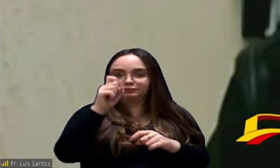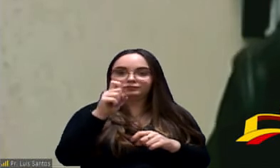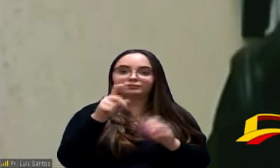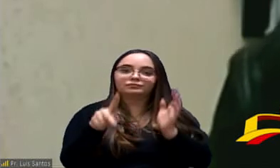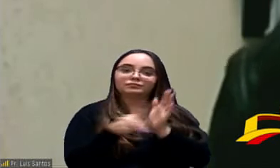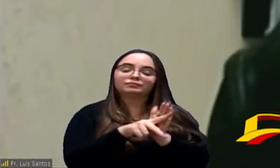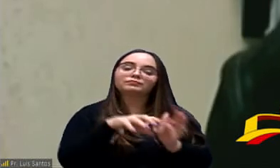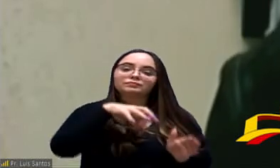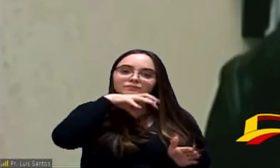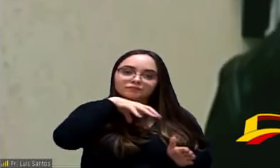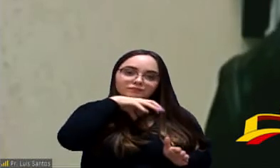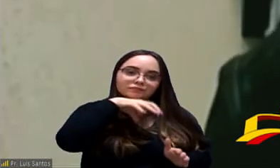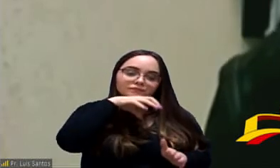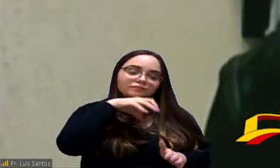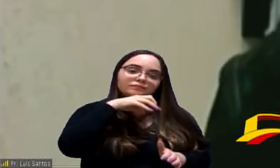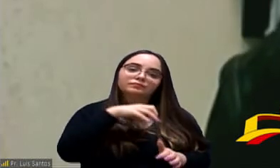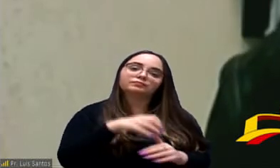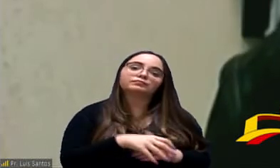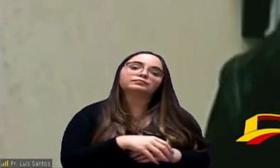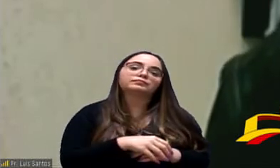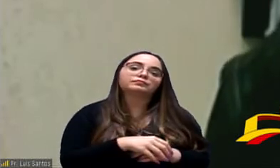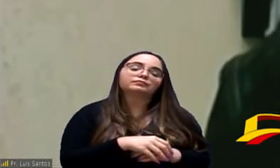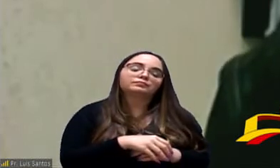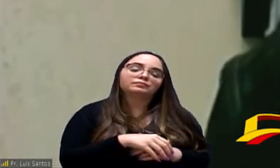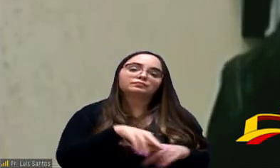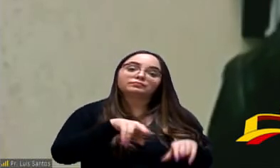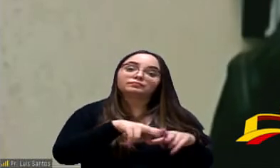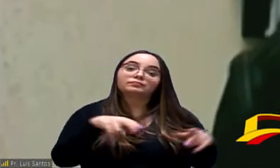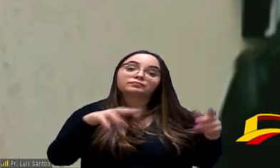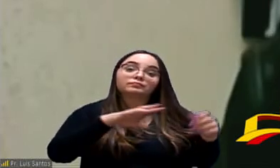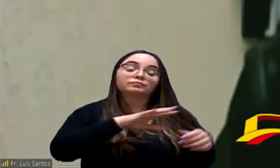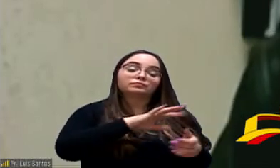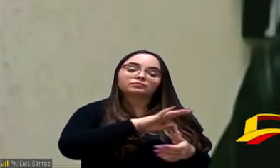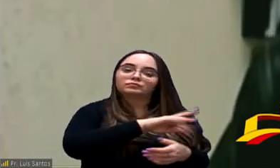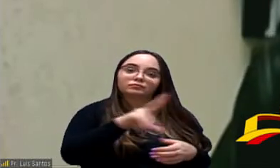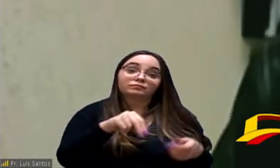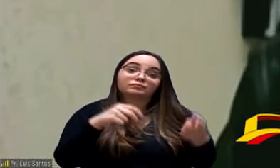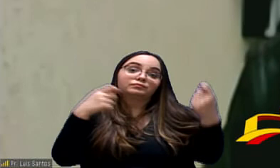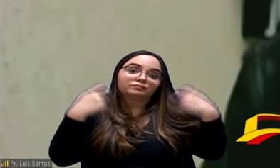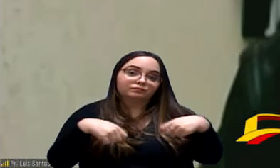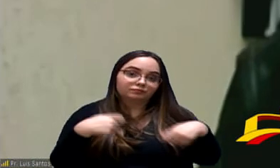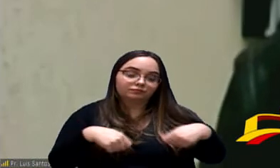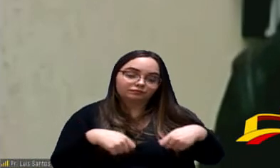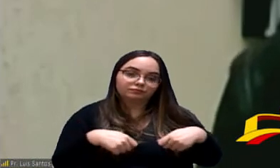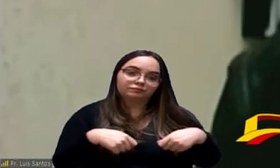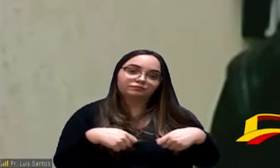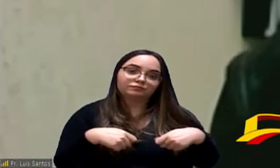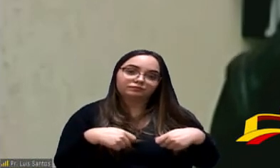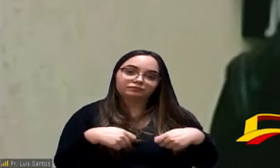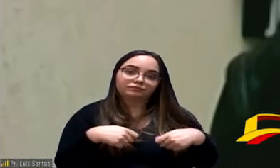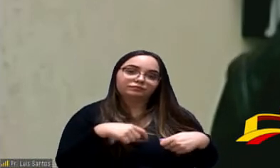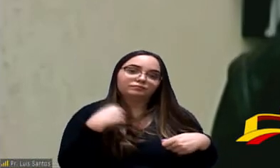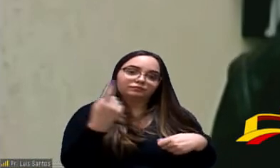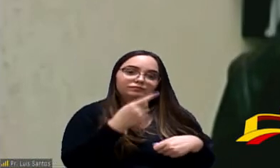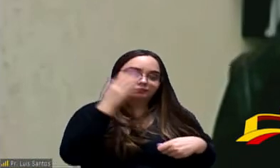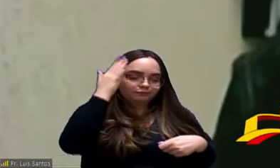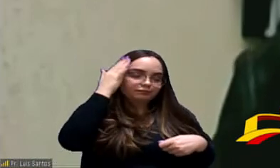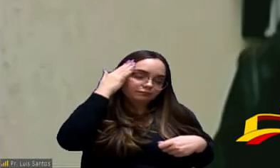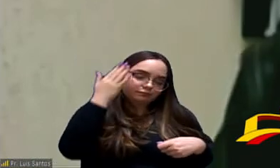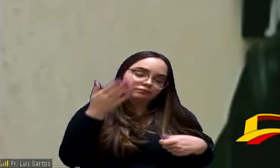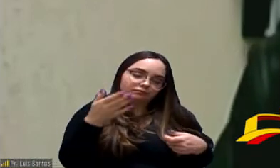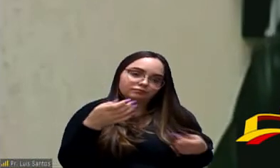veterinário, todas essas necessidades que nós sabemos que